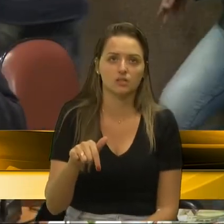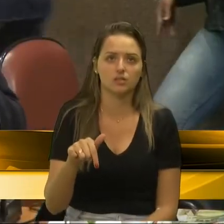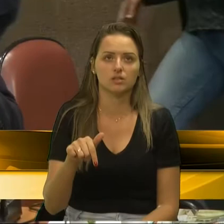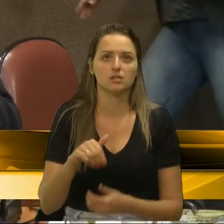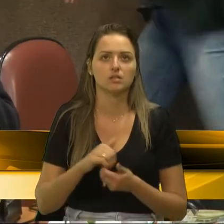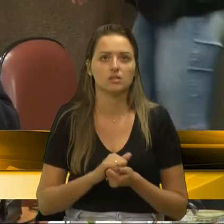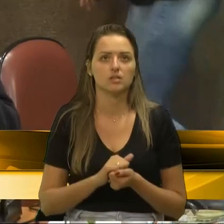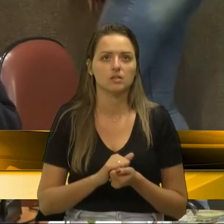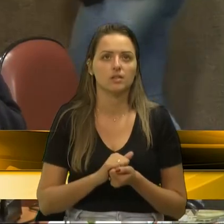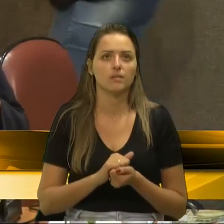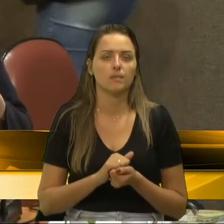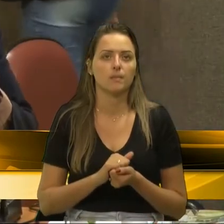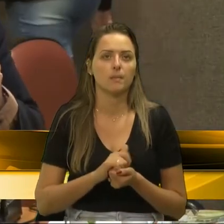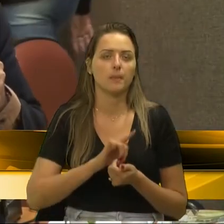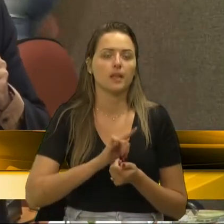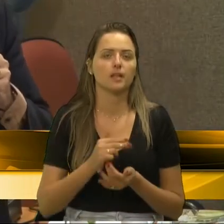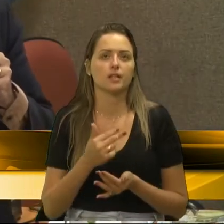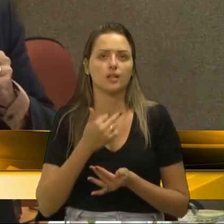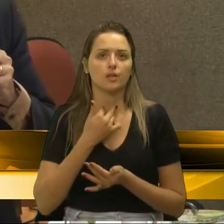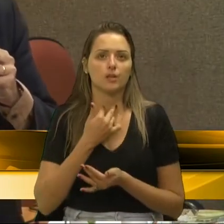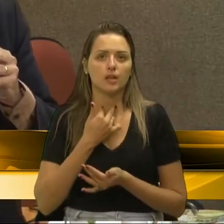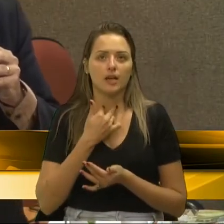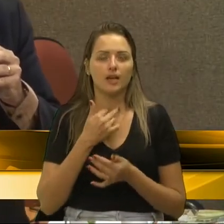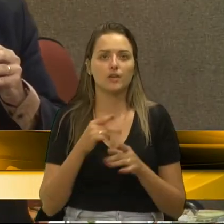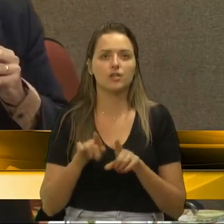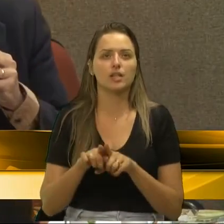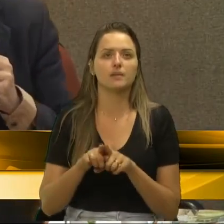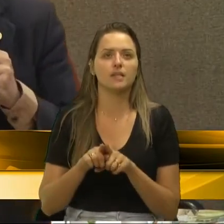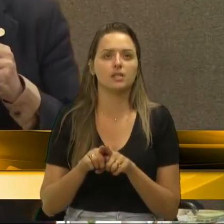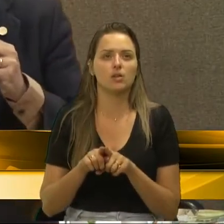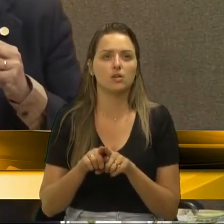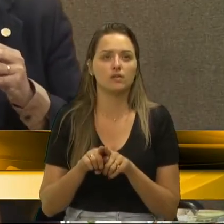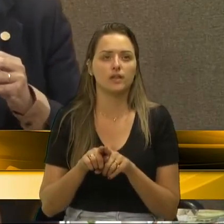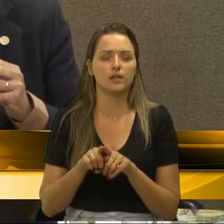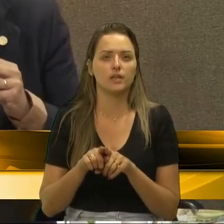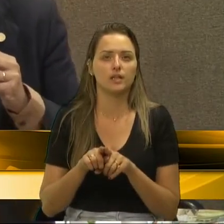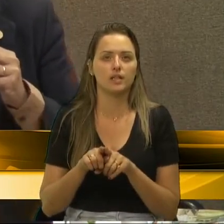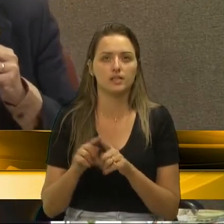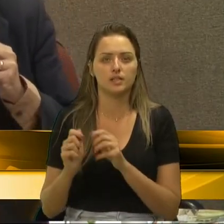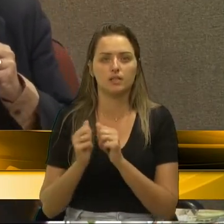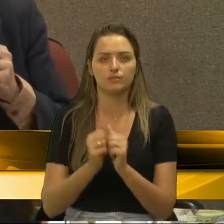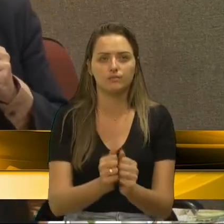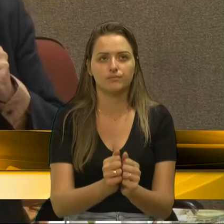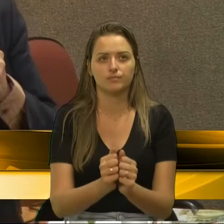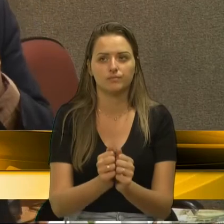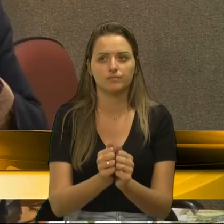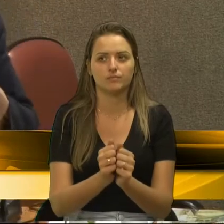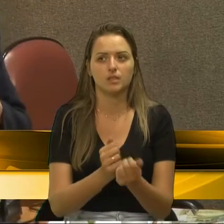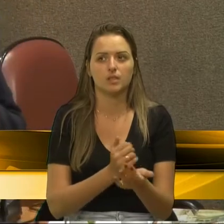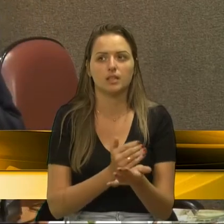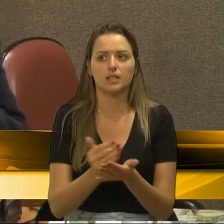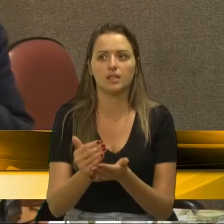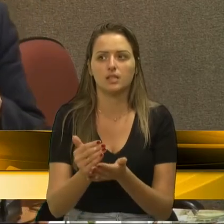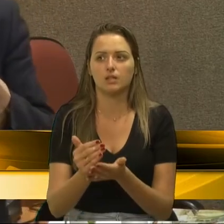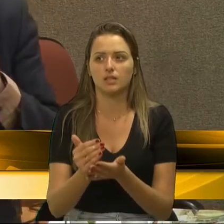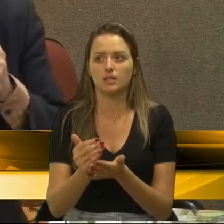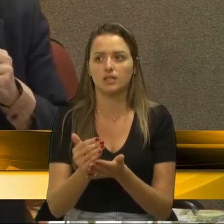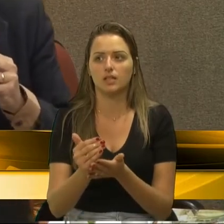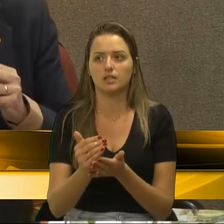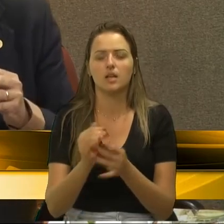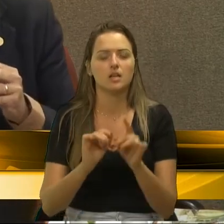milhões para que possa também aportar esses recursos para que o nosso futuro aeroporto tenha também as condições